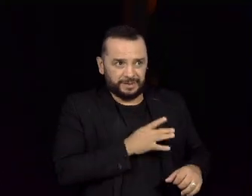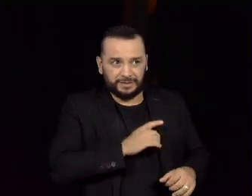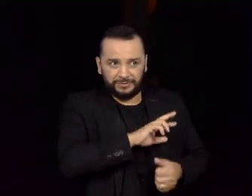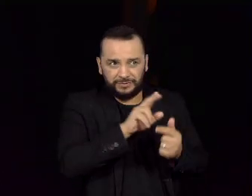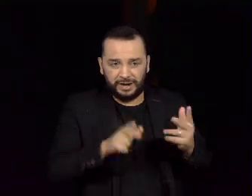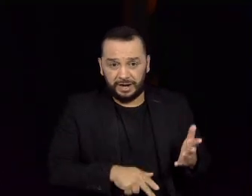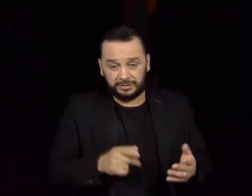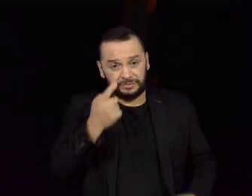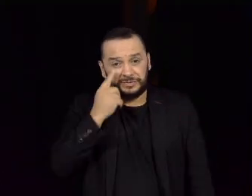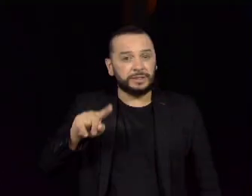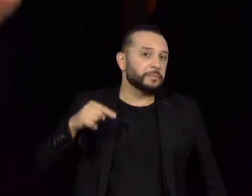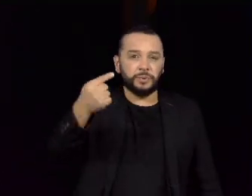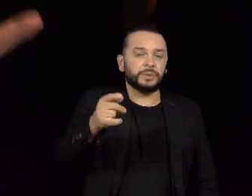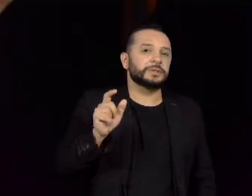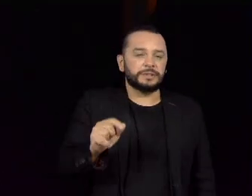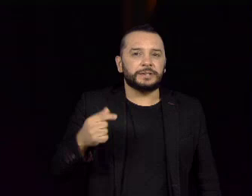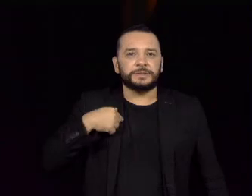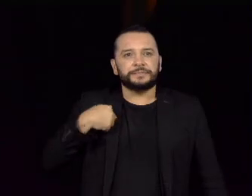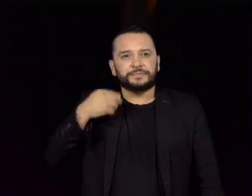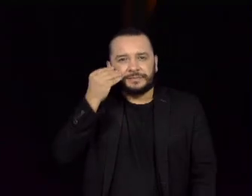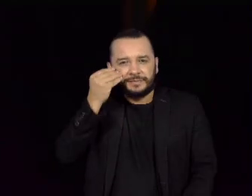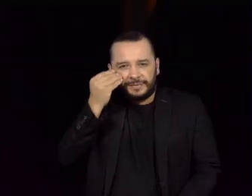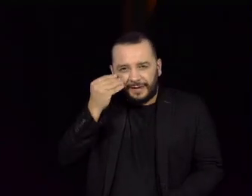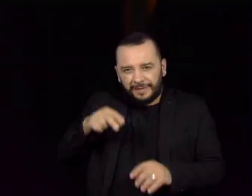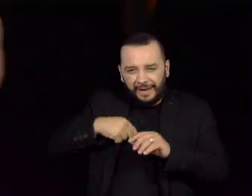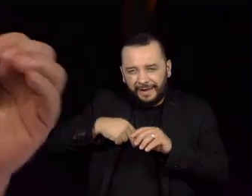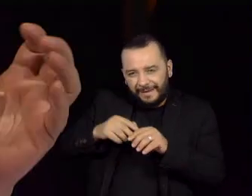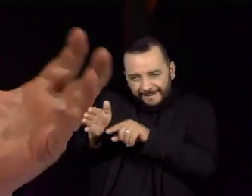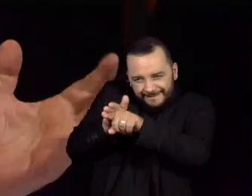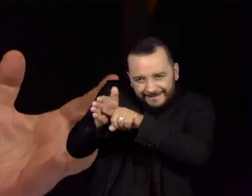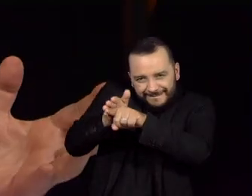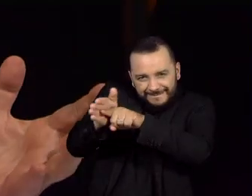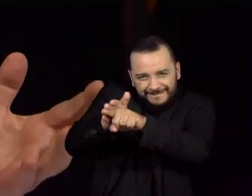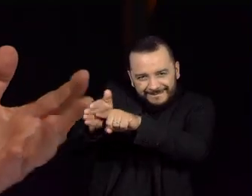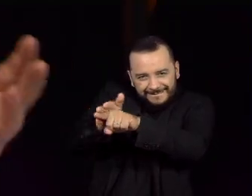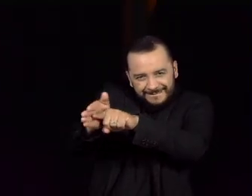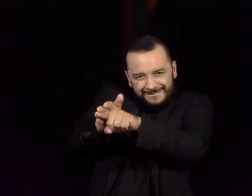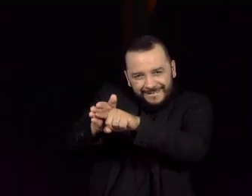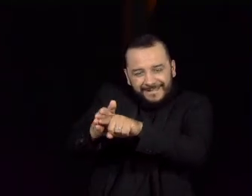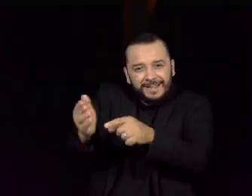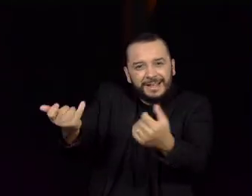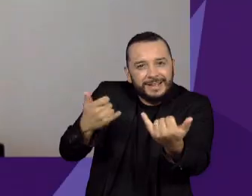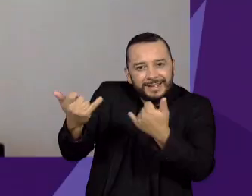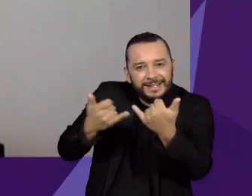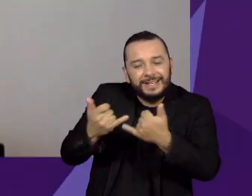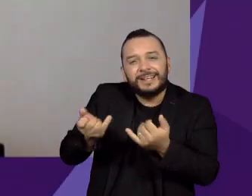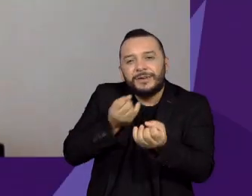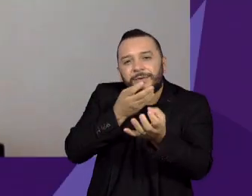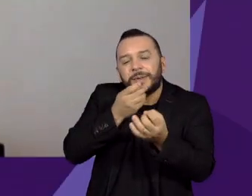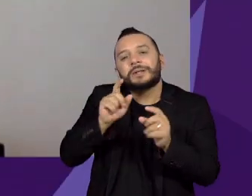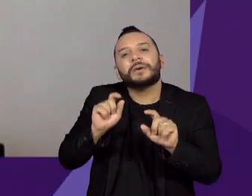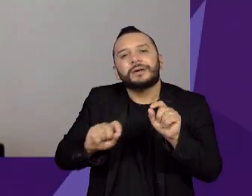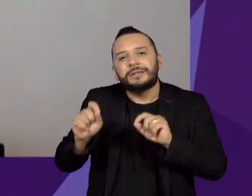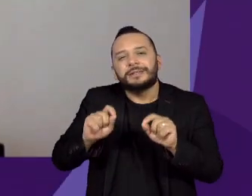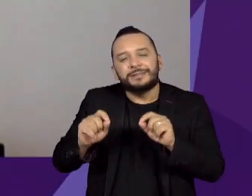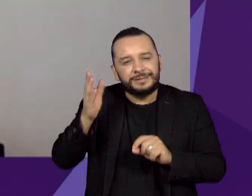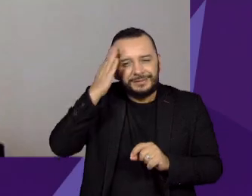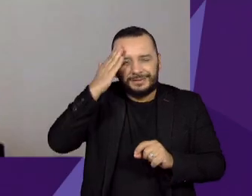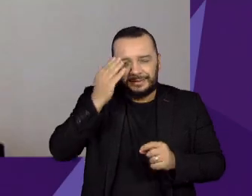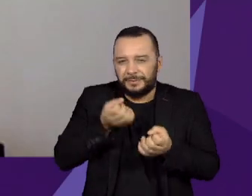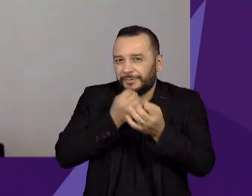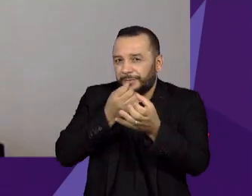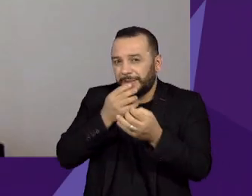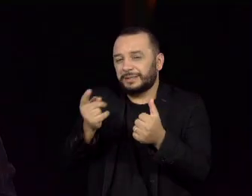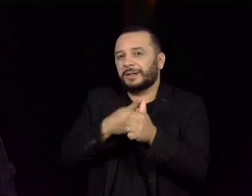próximo bloco, eu vou tentar arrancar do meu convidado, sempre com muito carinho, como acontece nesse programa, aquelas informações,